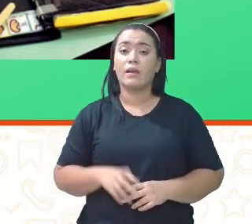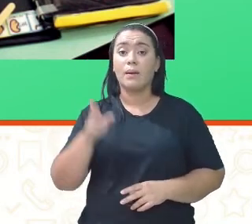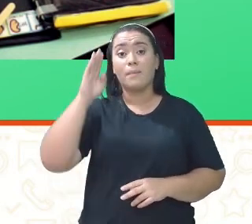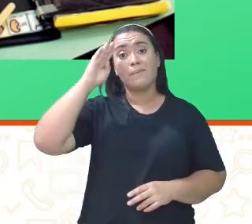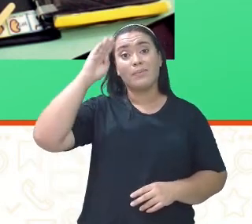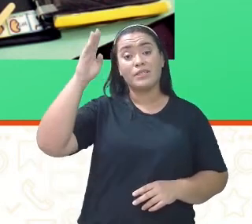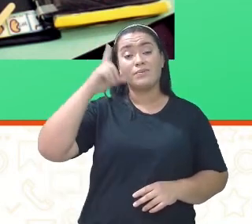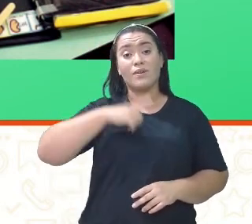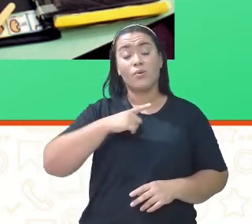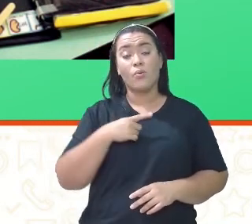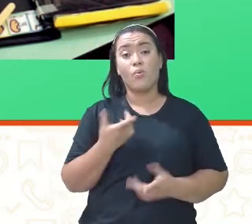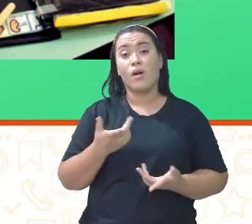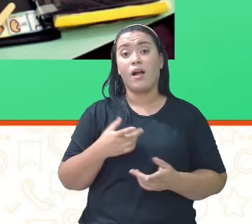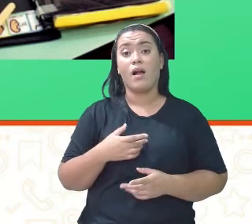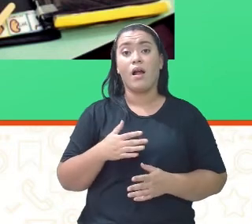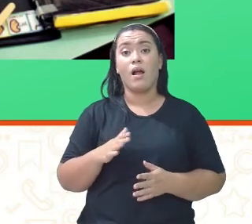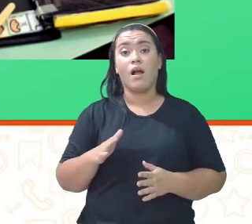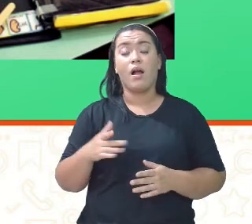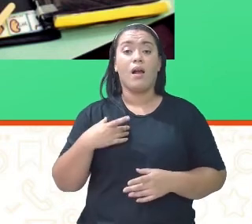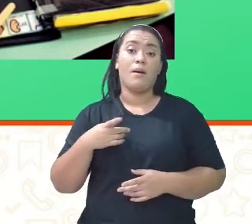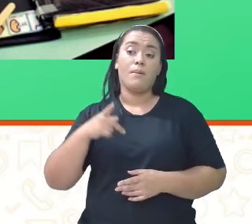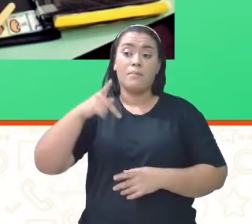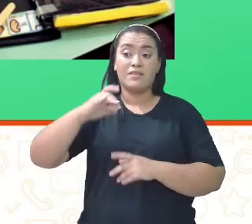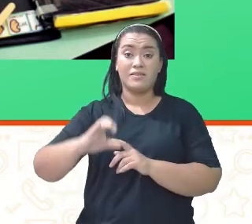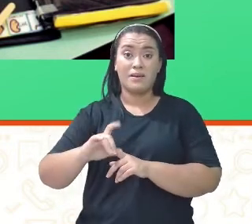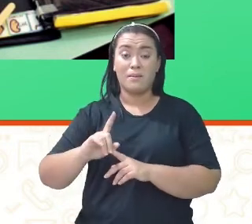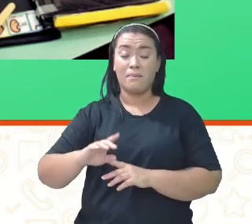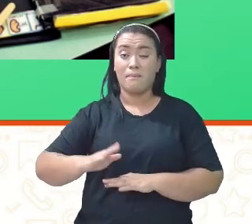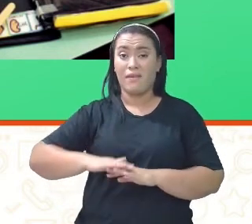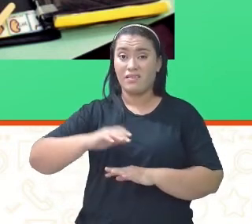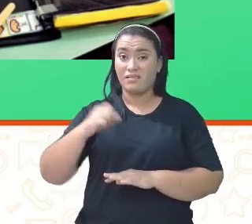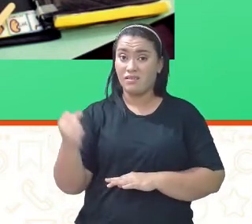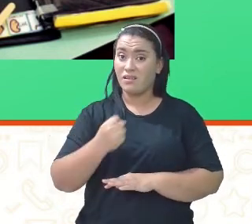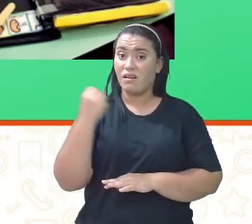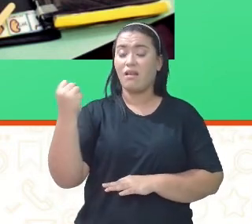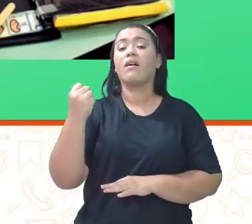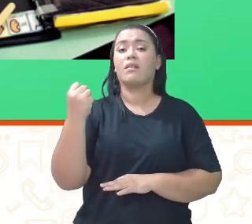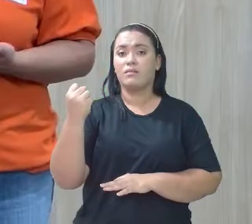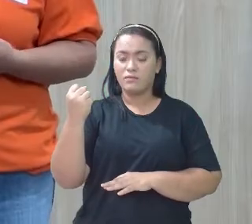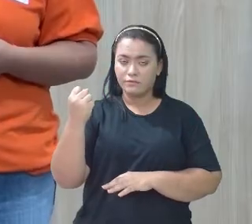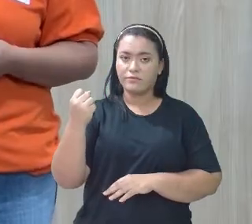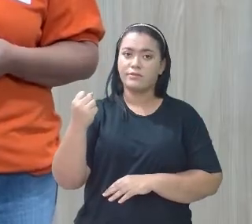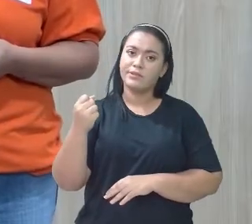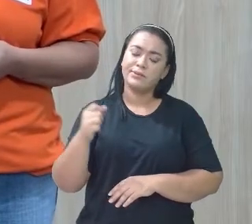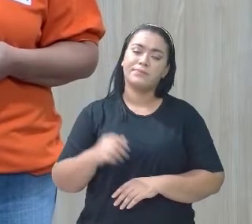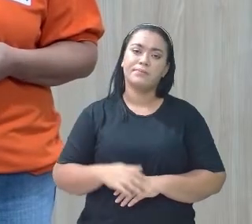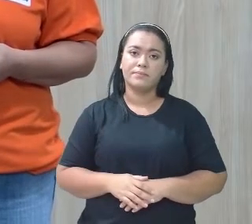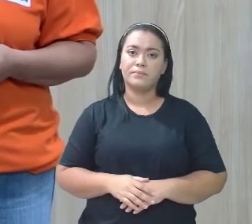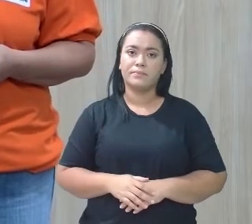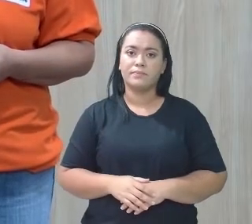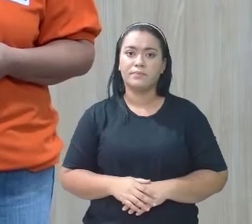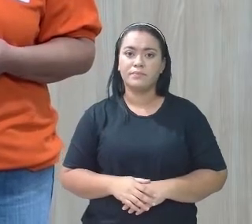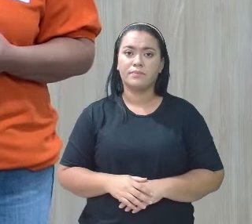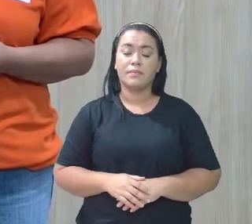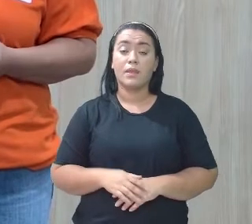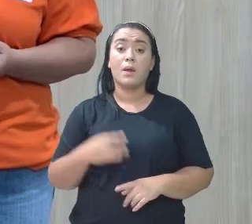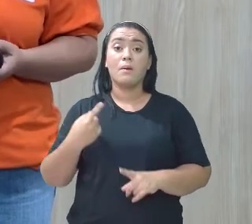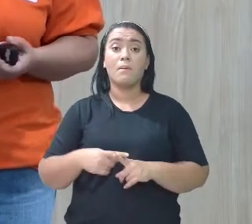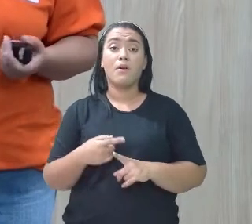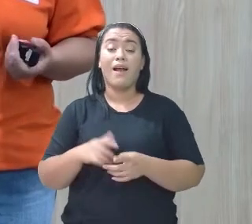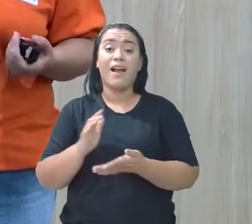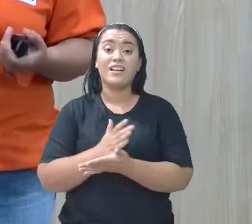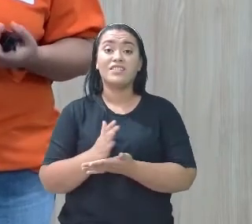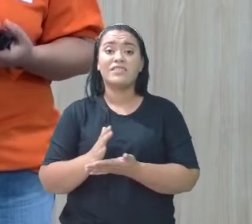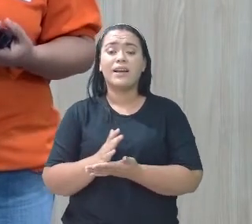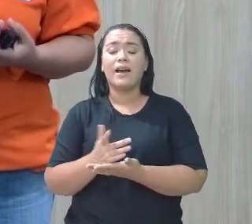casos mais graves, mais comprometidos, do paralisia cerebral, da criança com paralisia cerebral, porque muitas